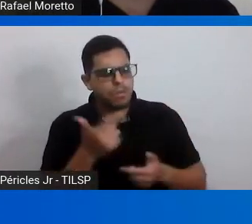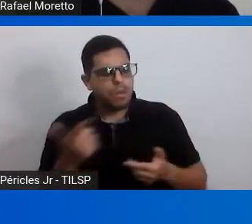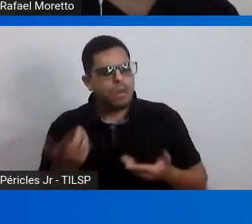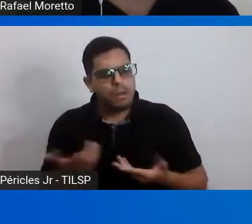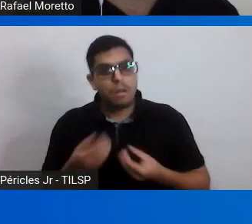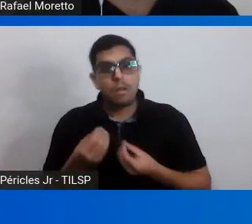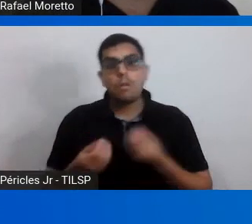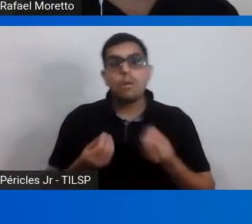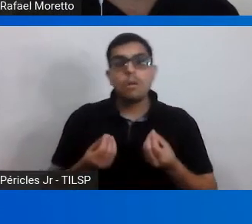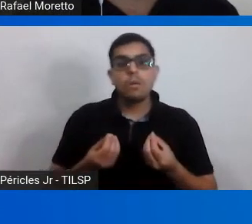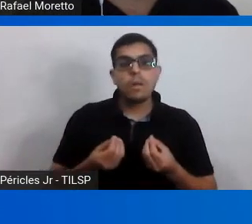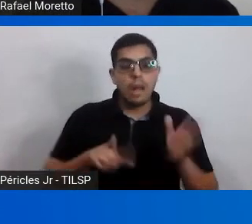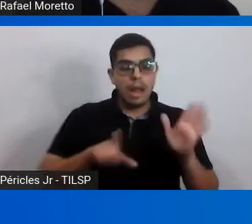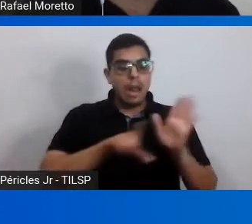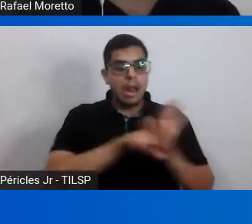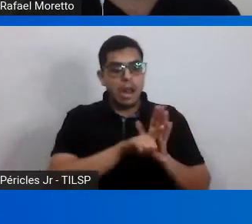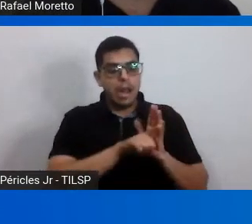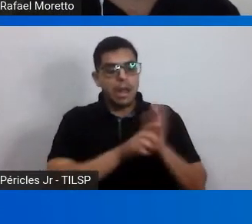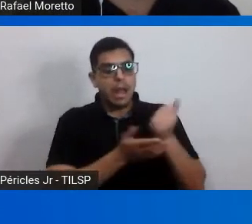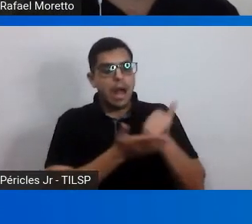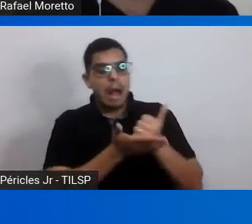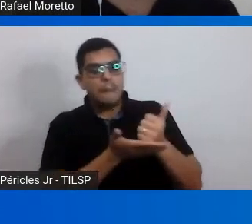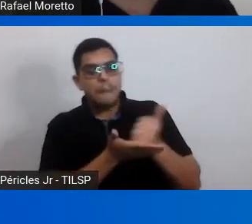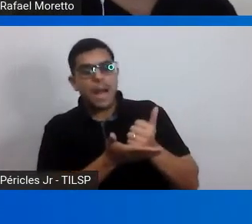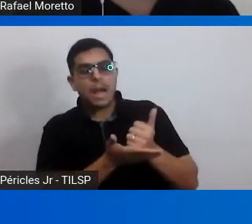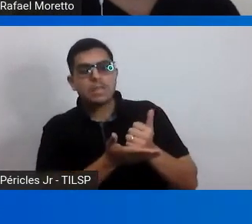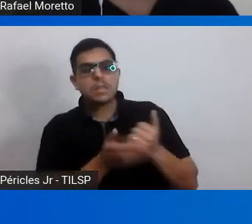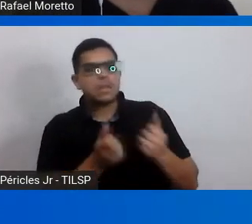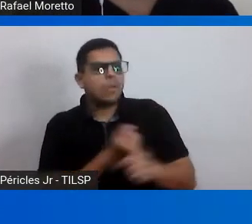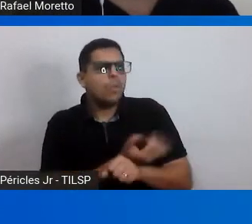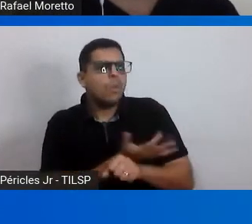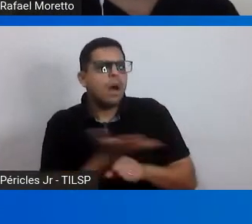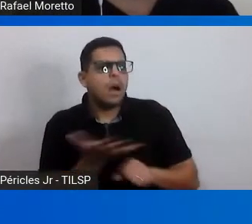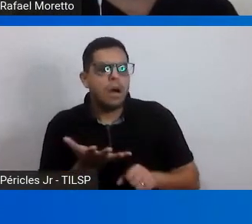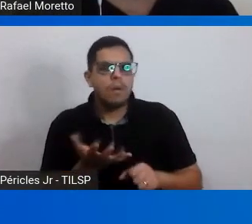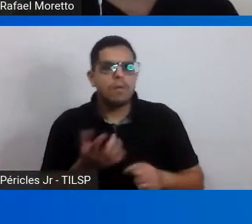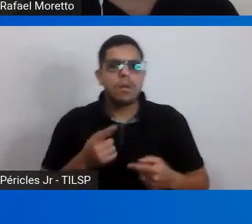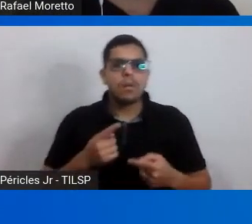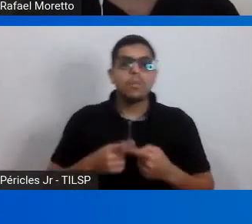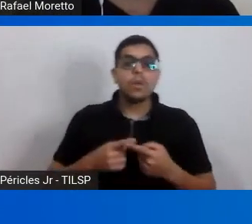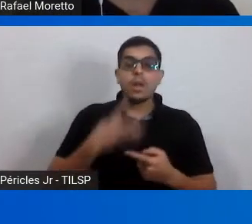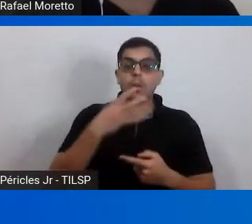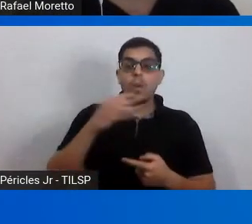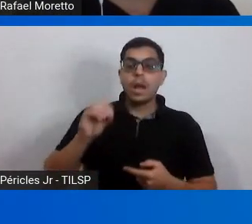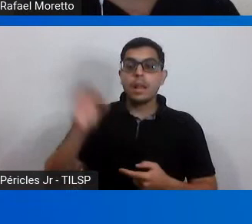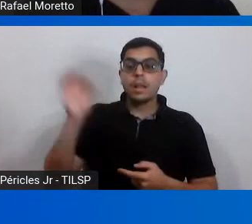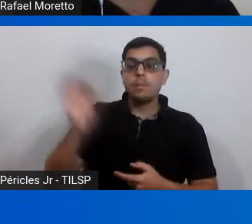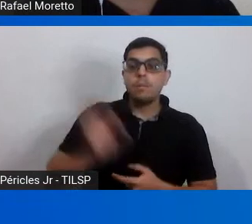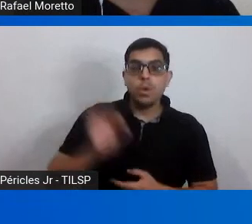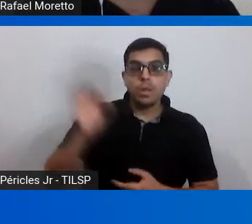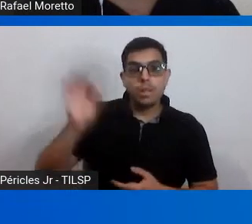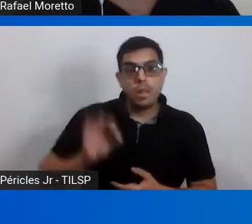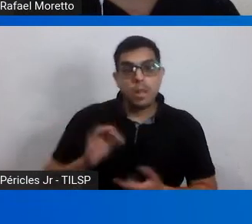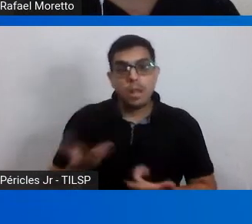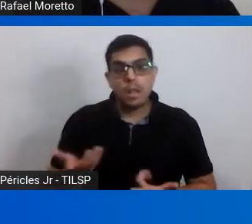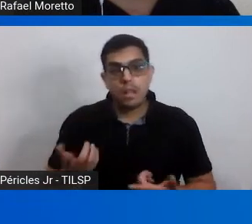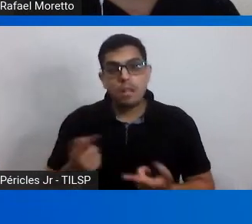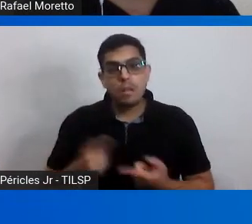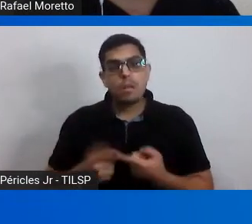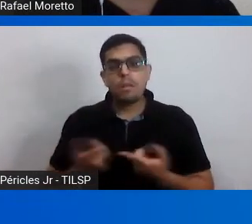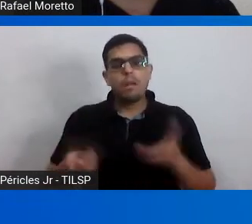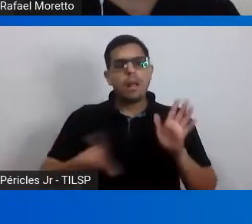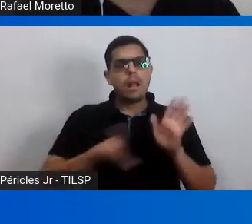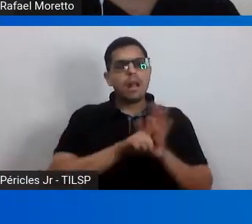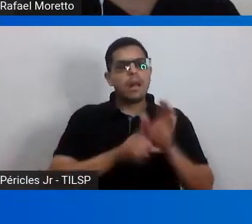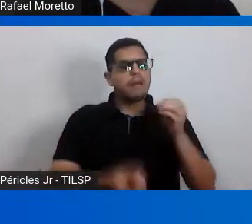esse tipo de legislação né 40% é o número da onde surgiu isso quem que fez então assim você me